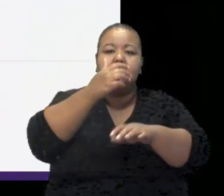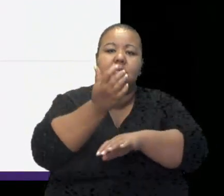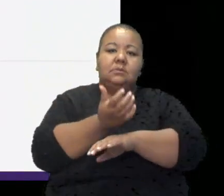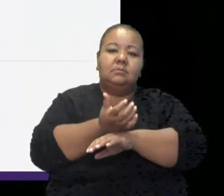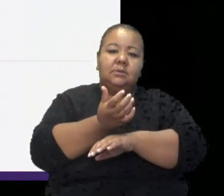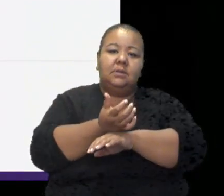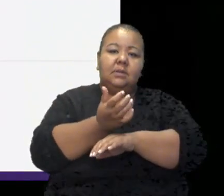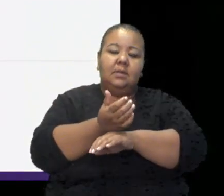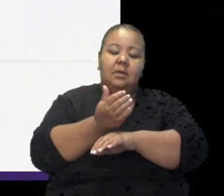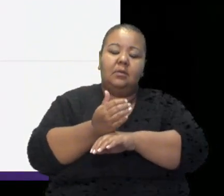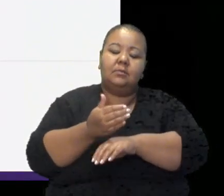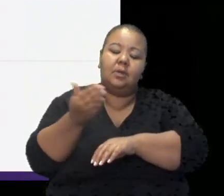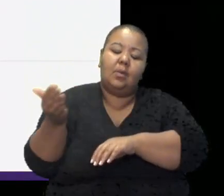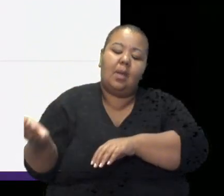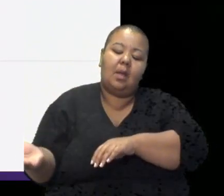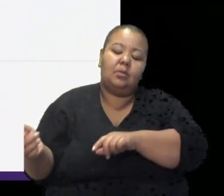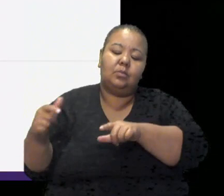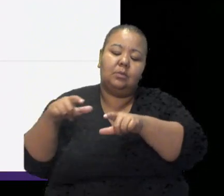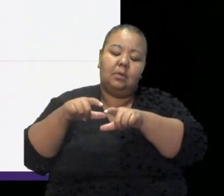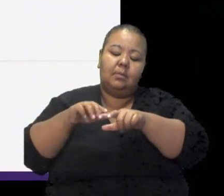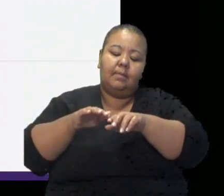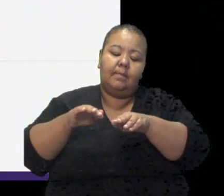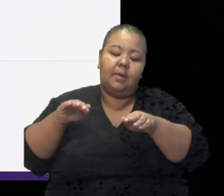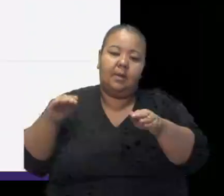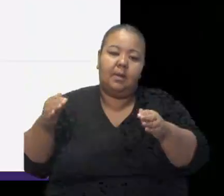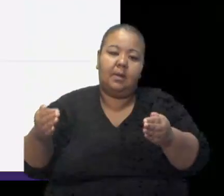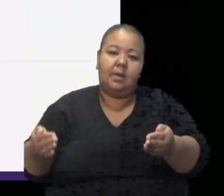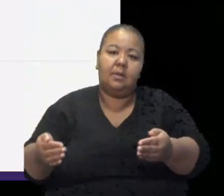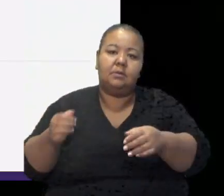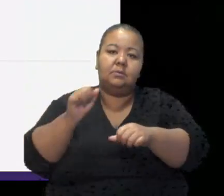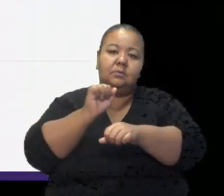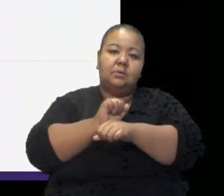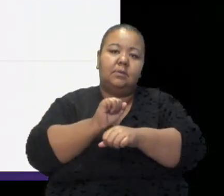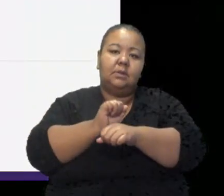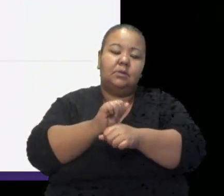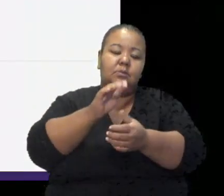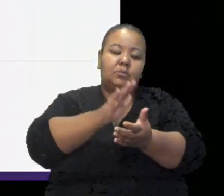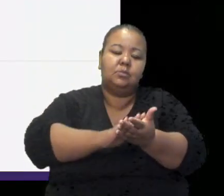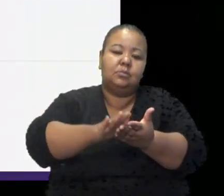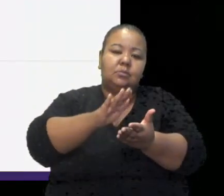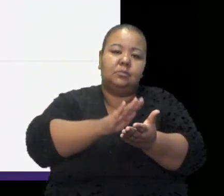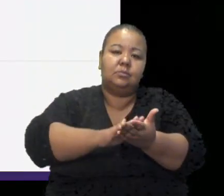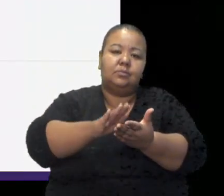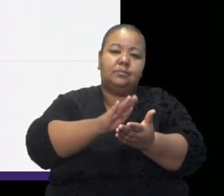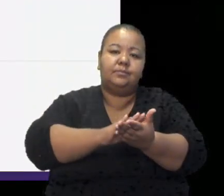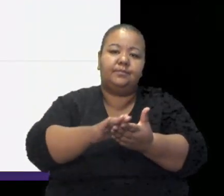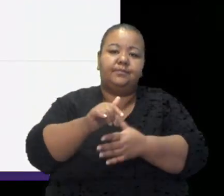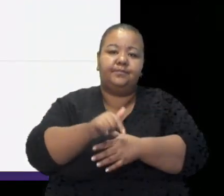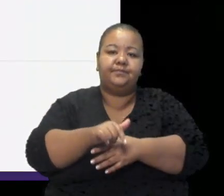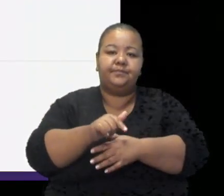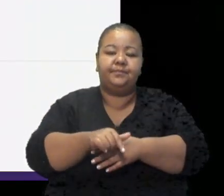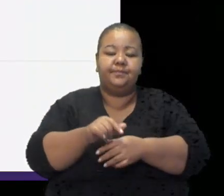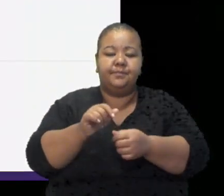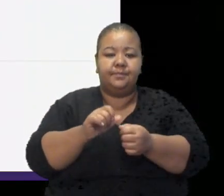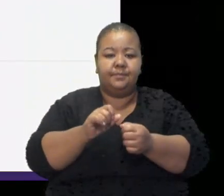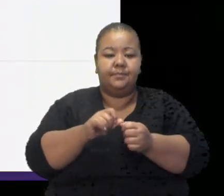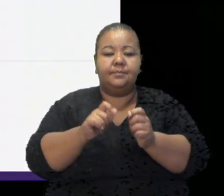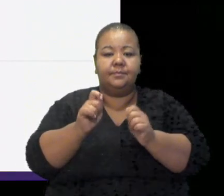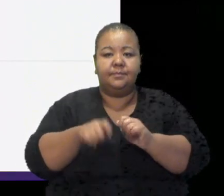lado da bancada, aguardando processamento, ou ainda formulários a